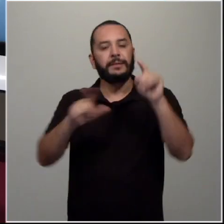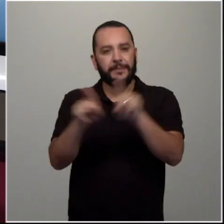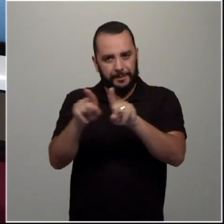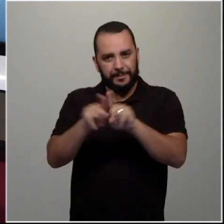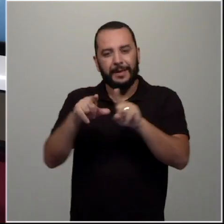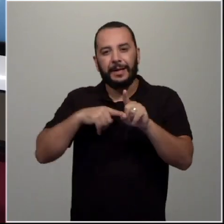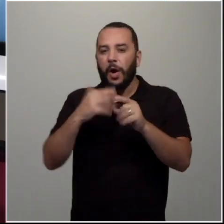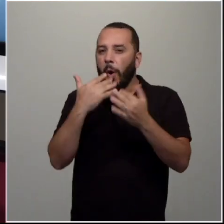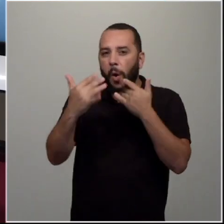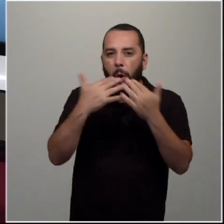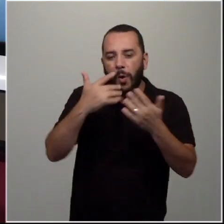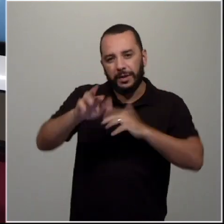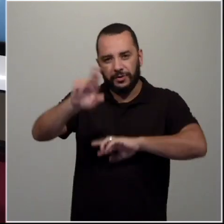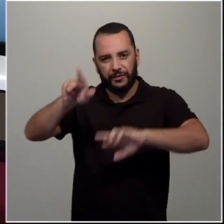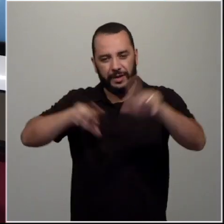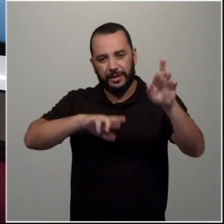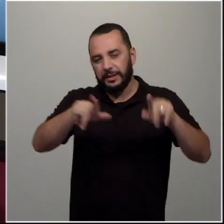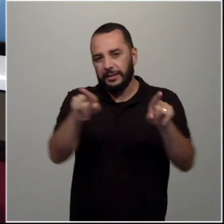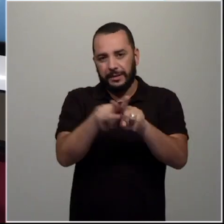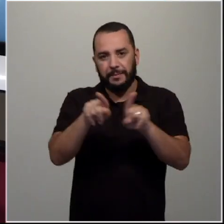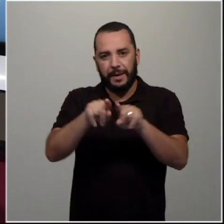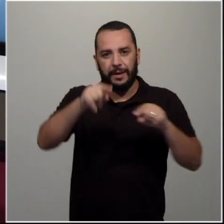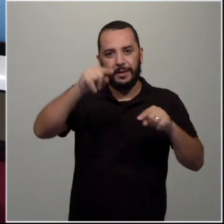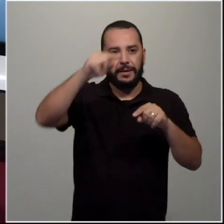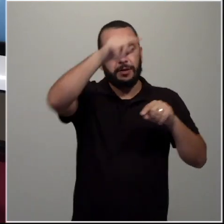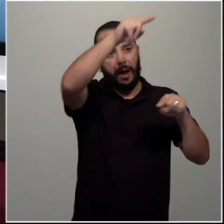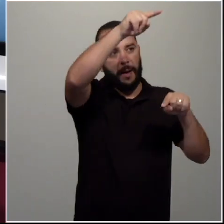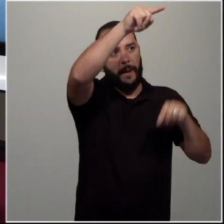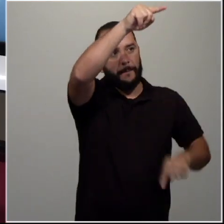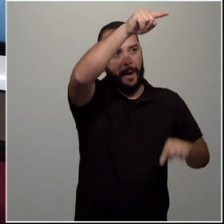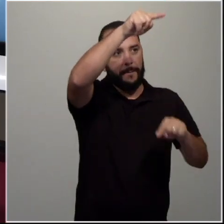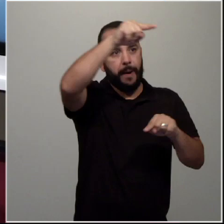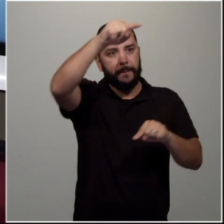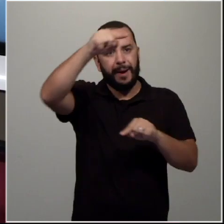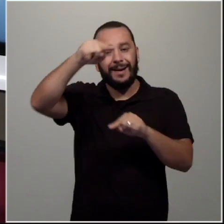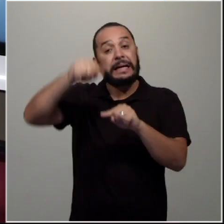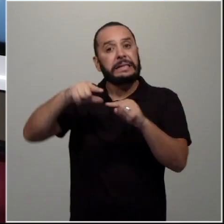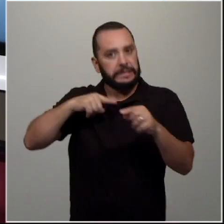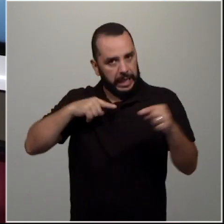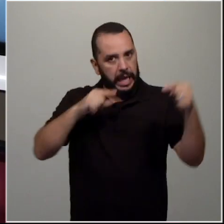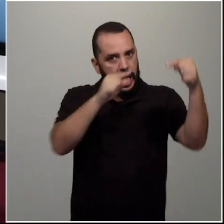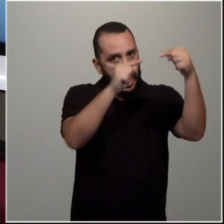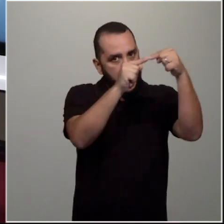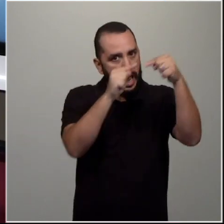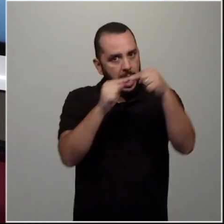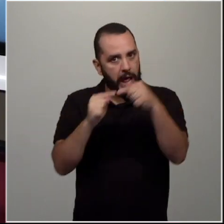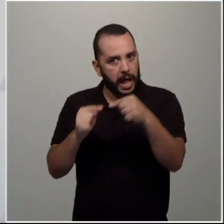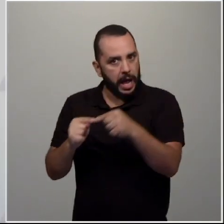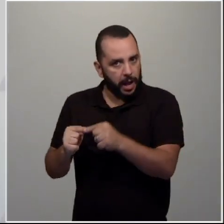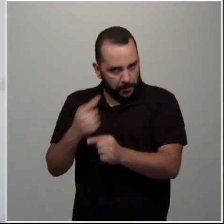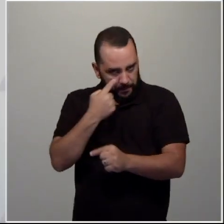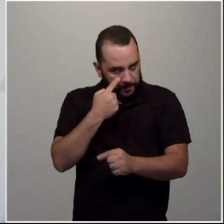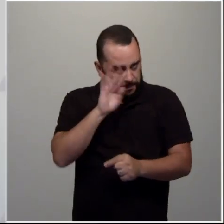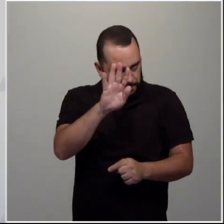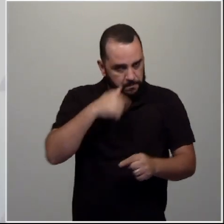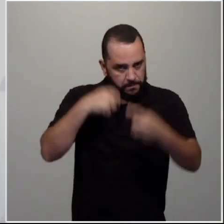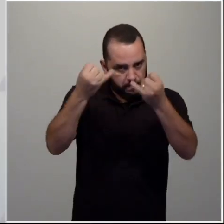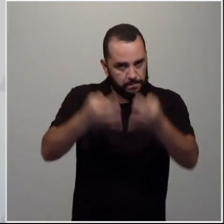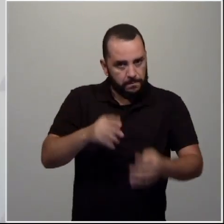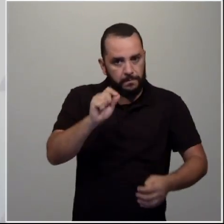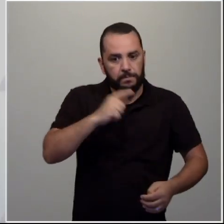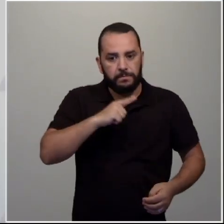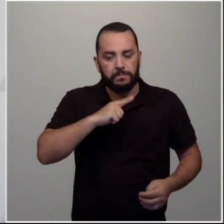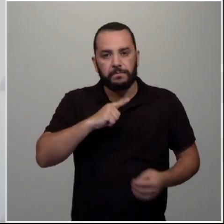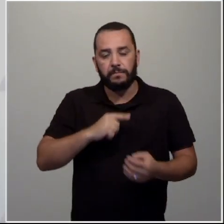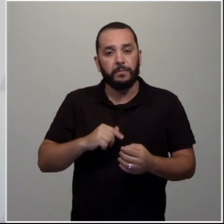tamanhos é tem uma relação entre si não são tamanhas aleatórios se você perceber nós temos aqui